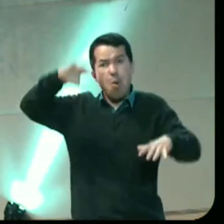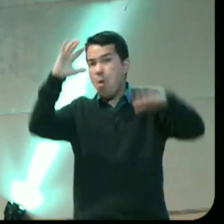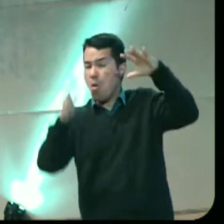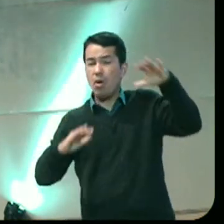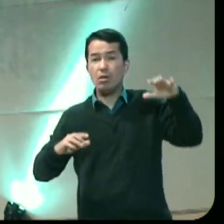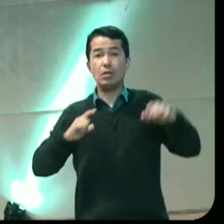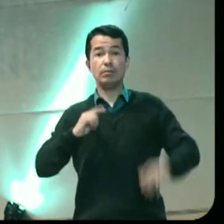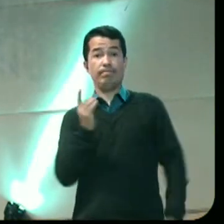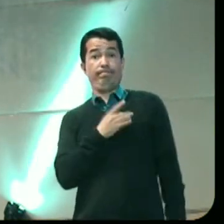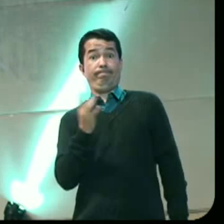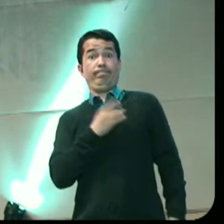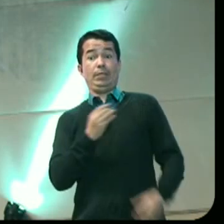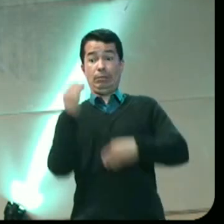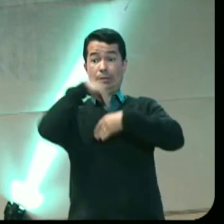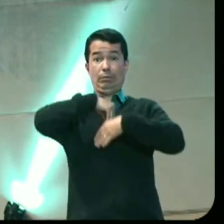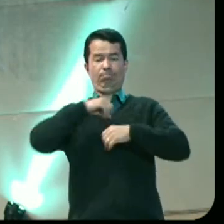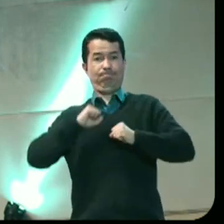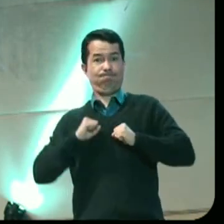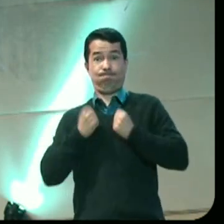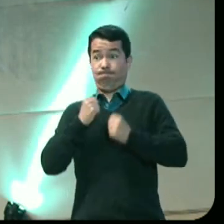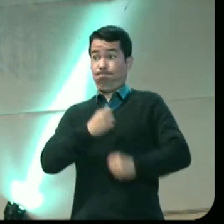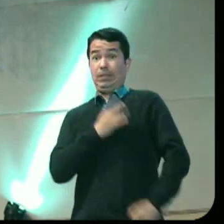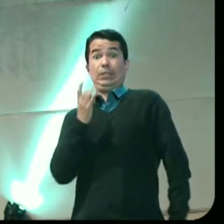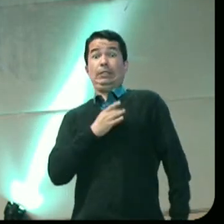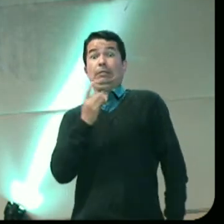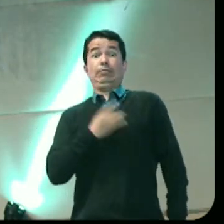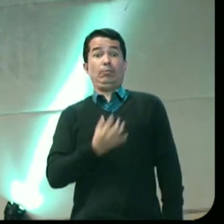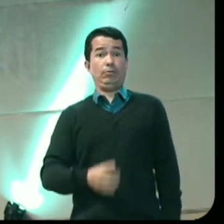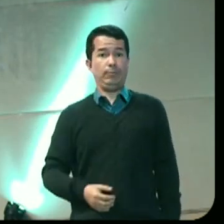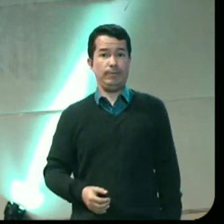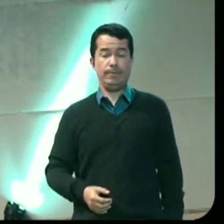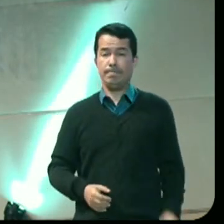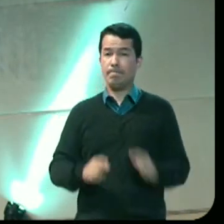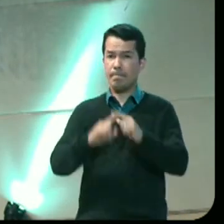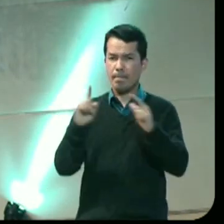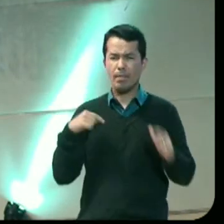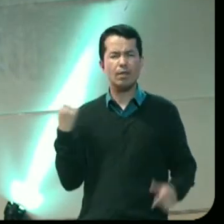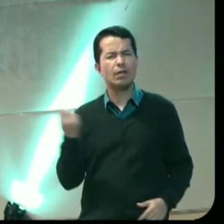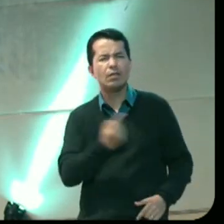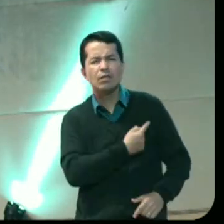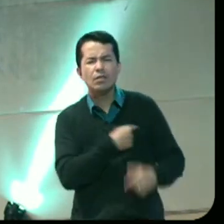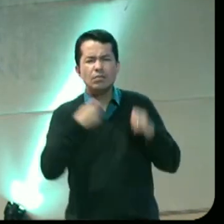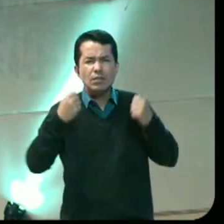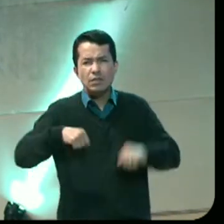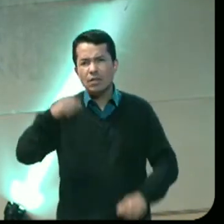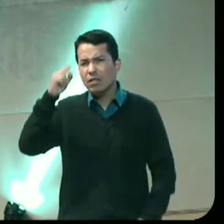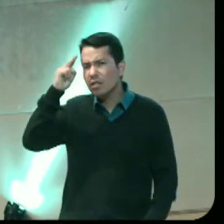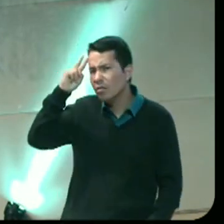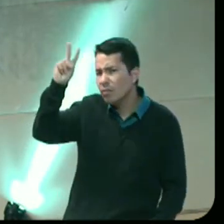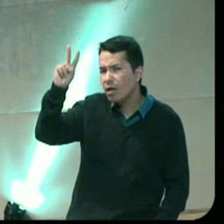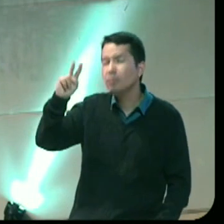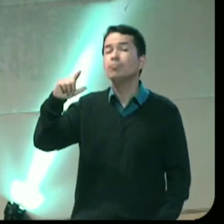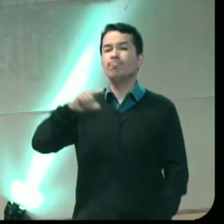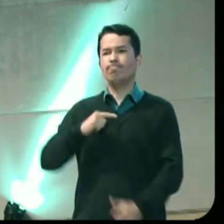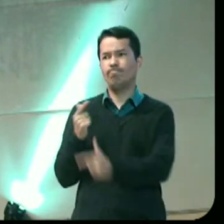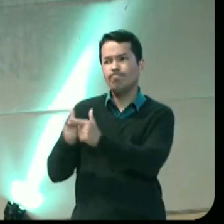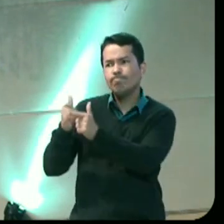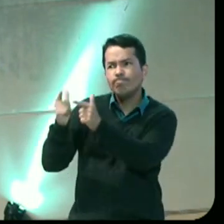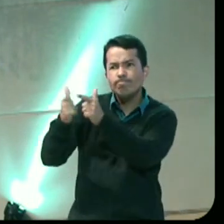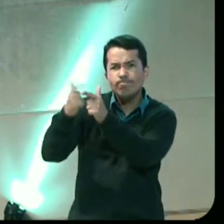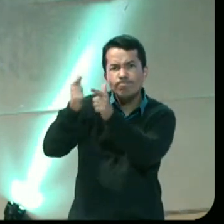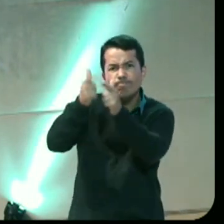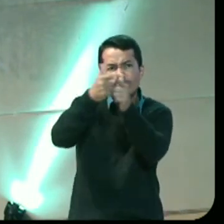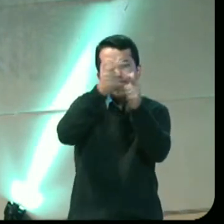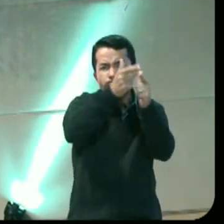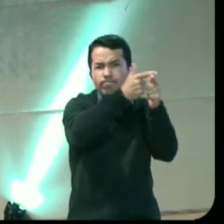afundando. Mas a primeira lição que nós precisamos lembrar no meio da tempestade é que o